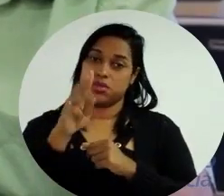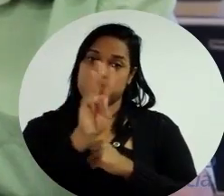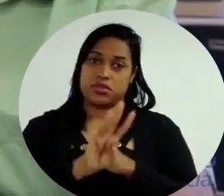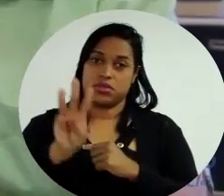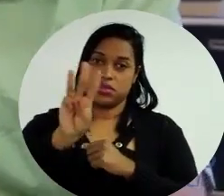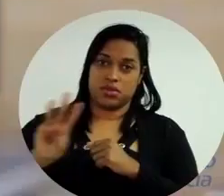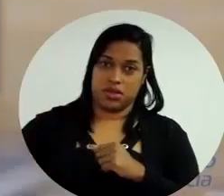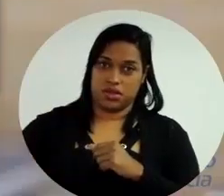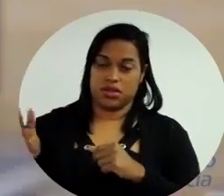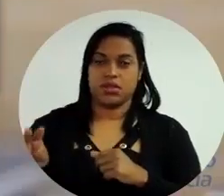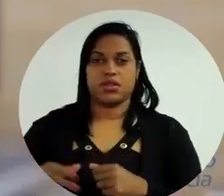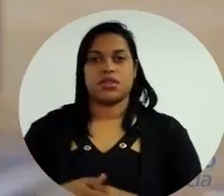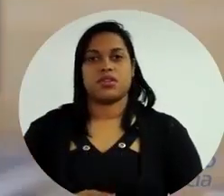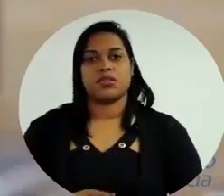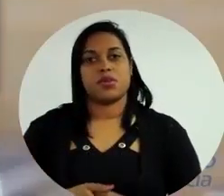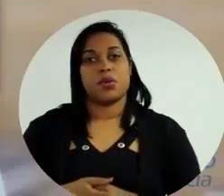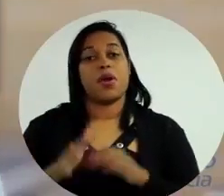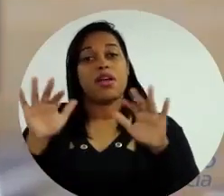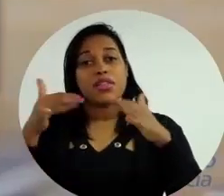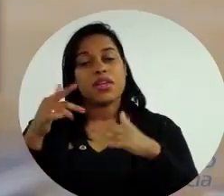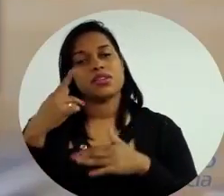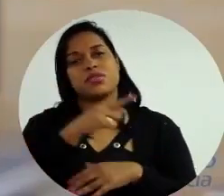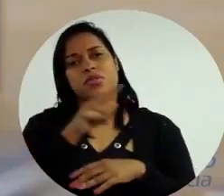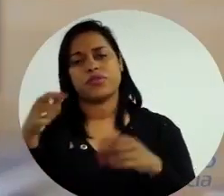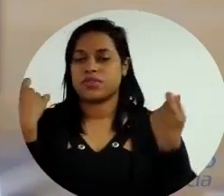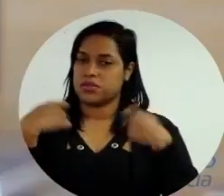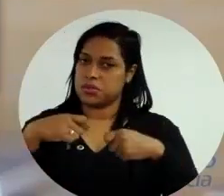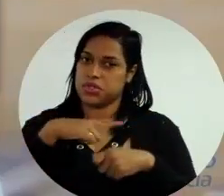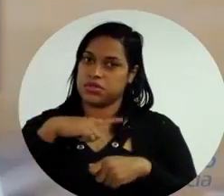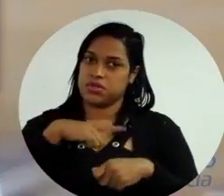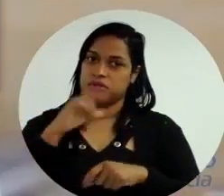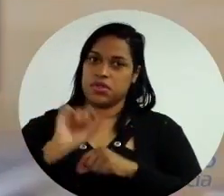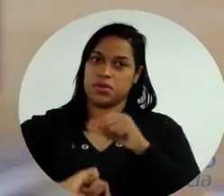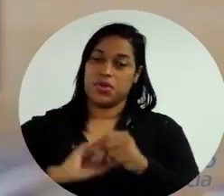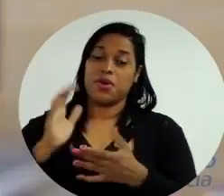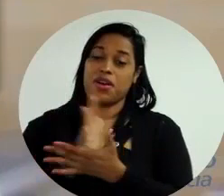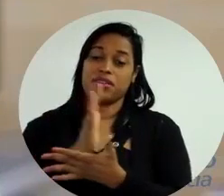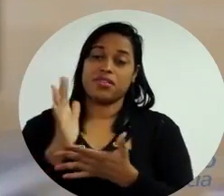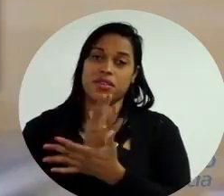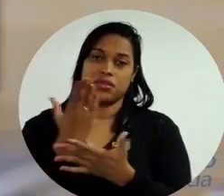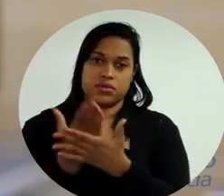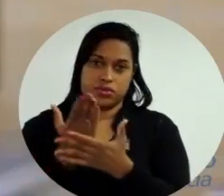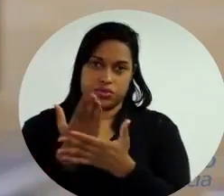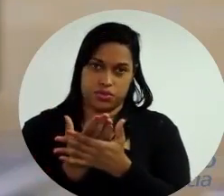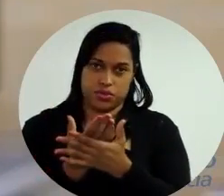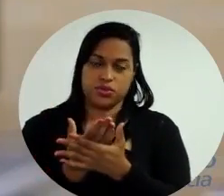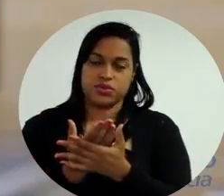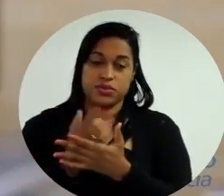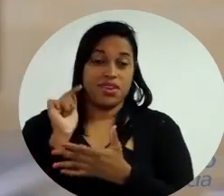sites. Uma atenção especial vocês devem ter com relação ao caderno de estudo.